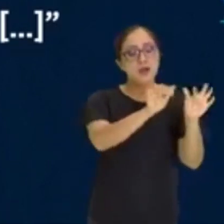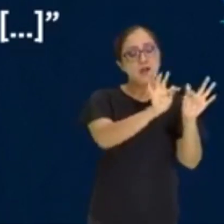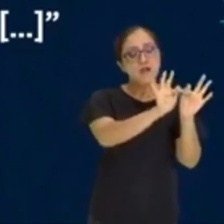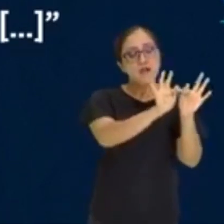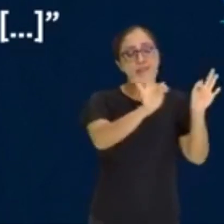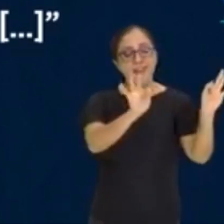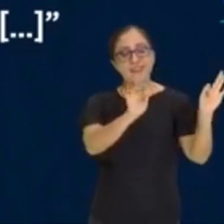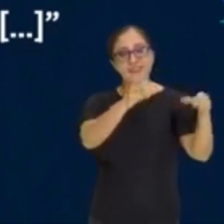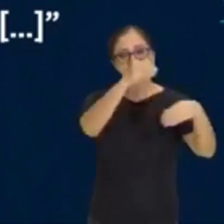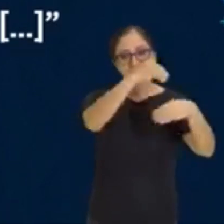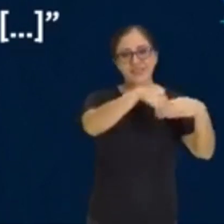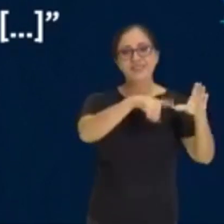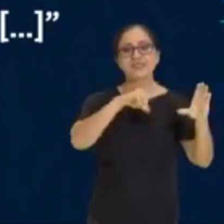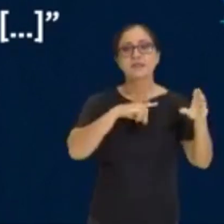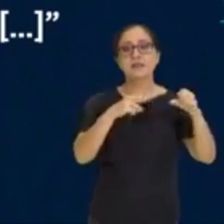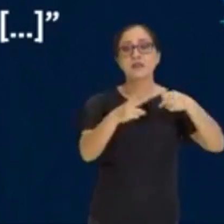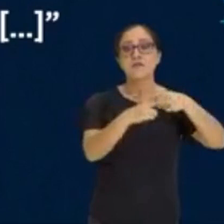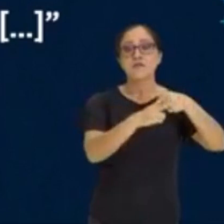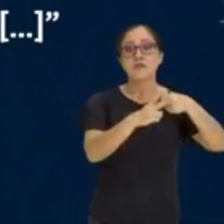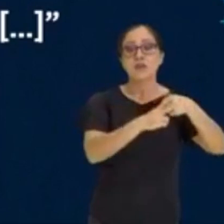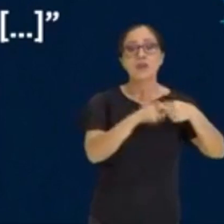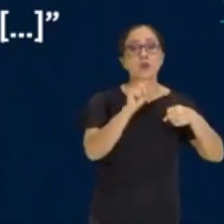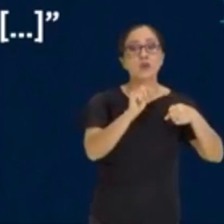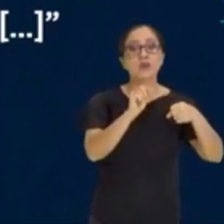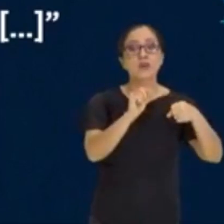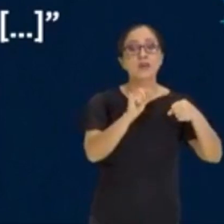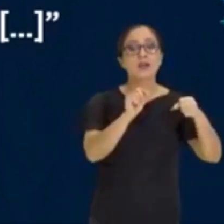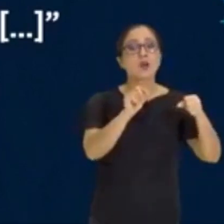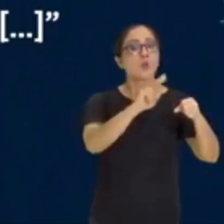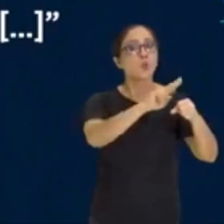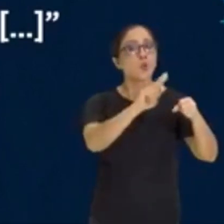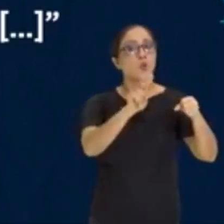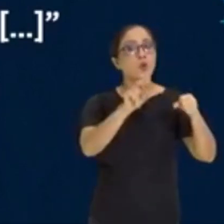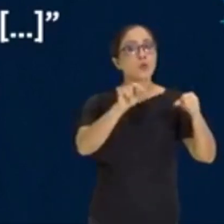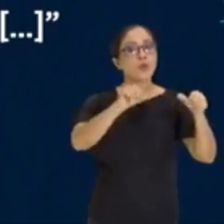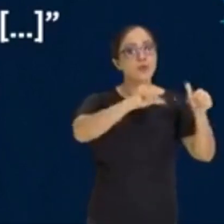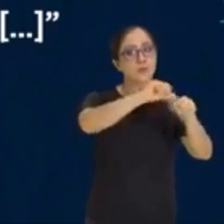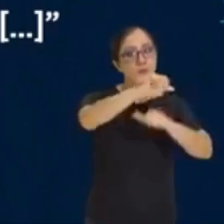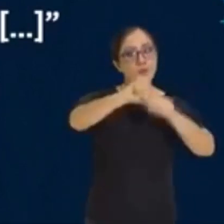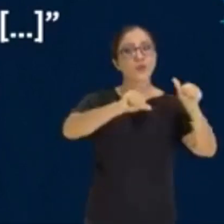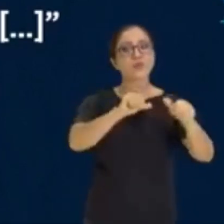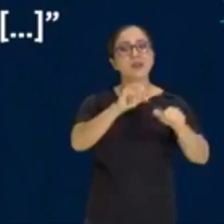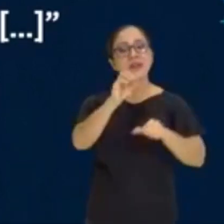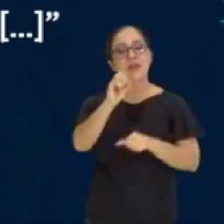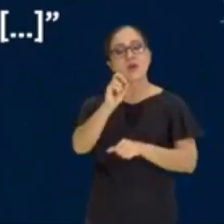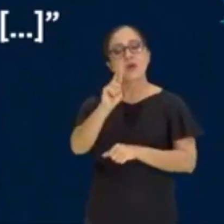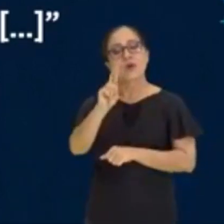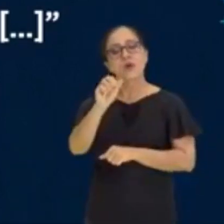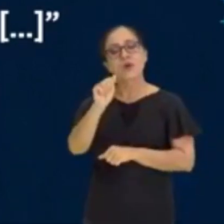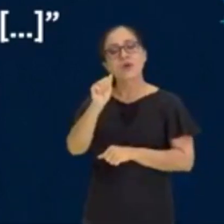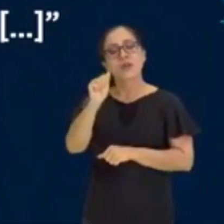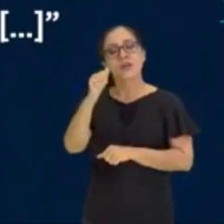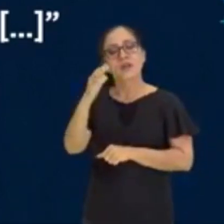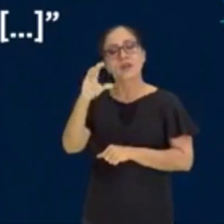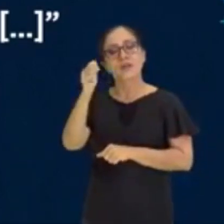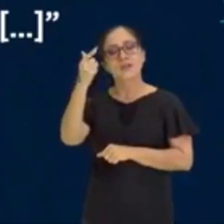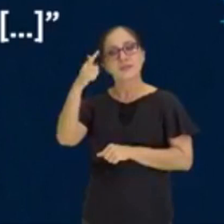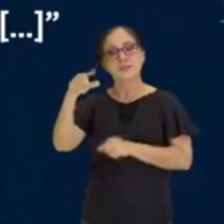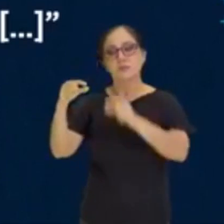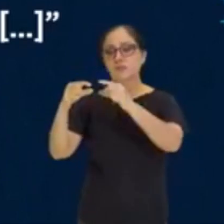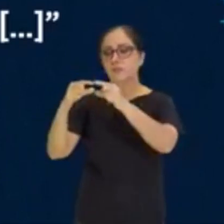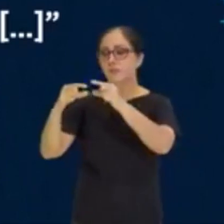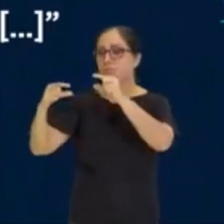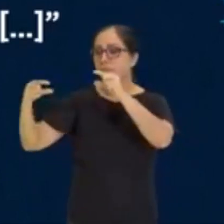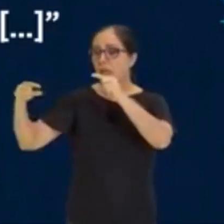verbo, nós chamamos essa frase de oração. Quando essa frase apresenta mais de